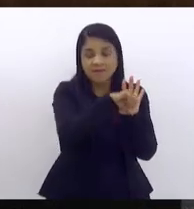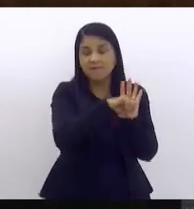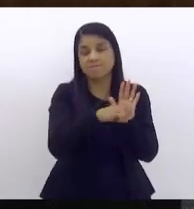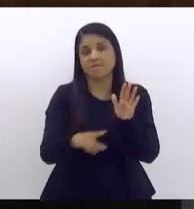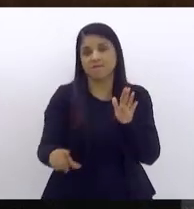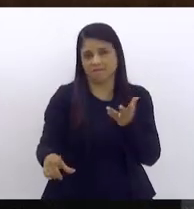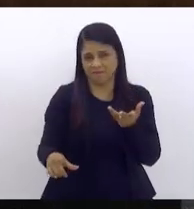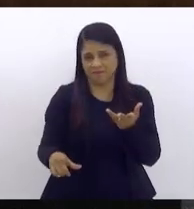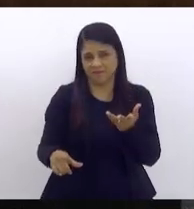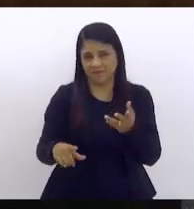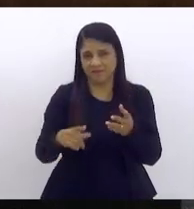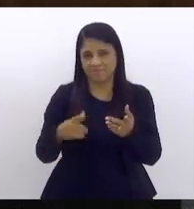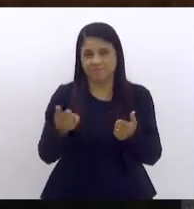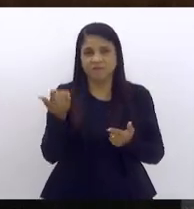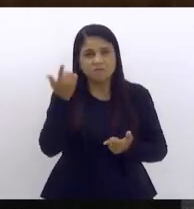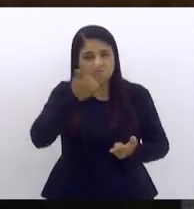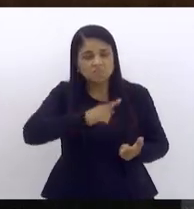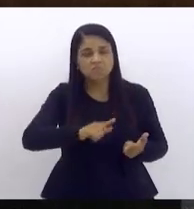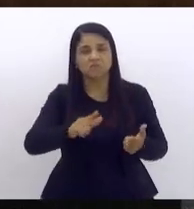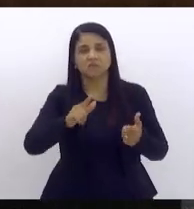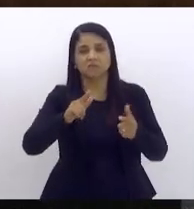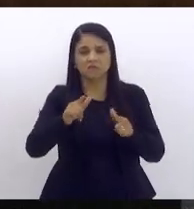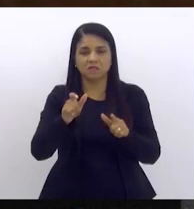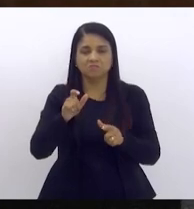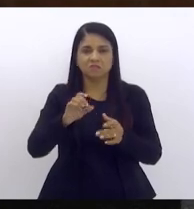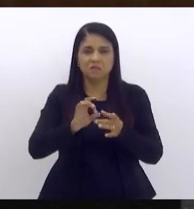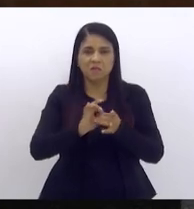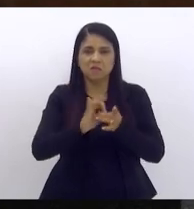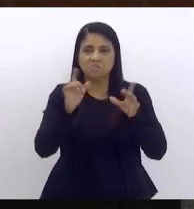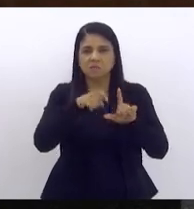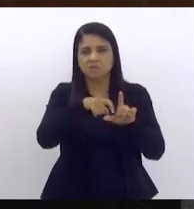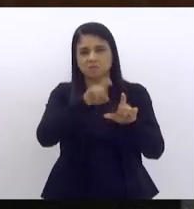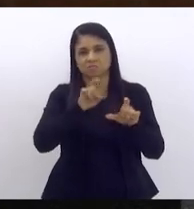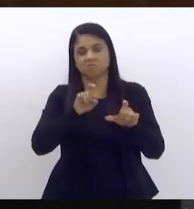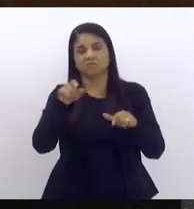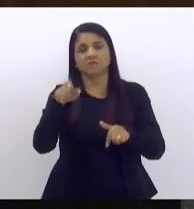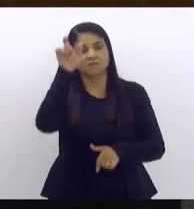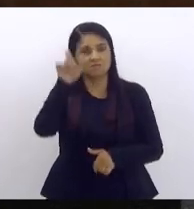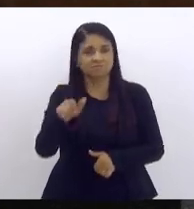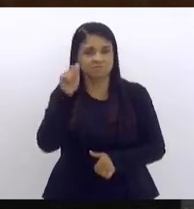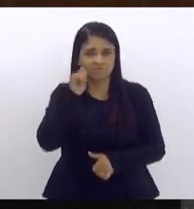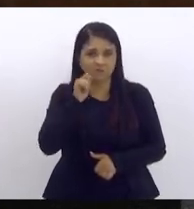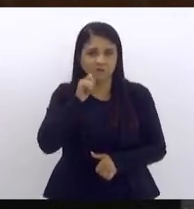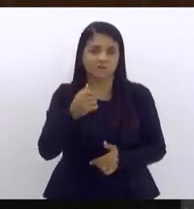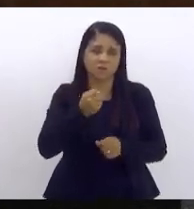mecanismos da emancipação de todas as mulheres. Queria deixar o meu repúdio também ao que aconteceu.